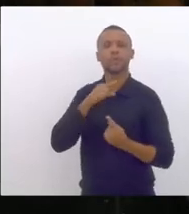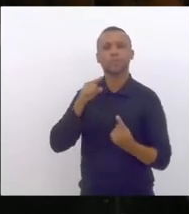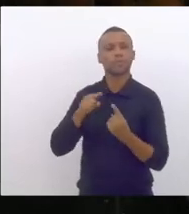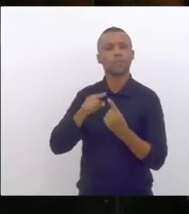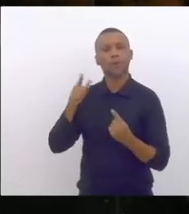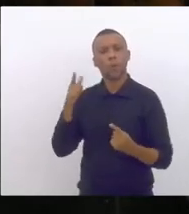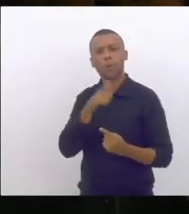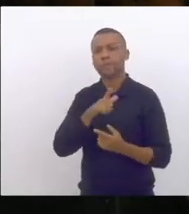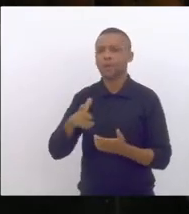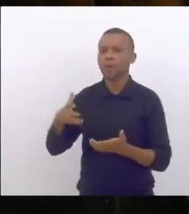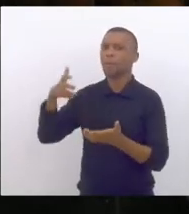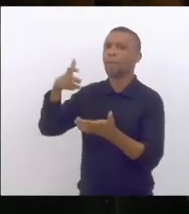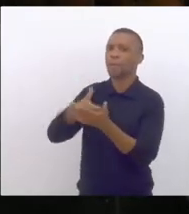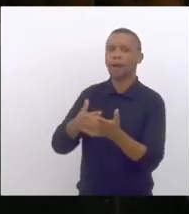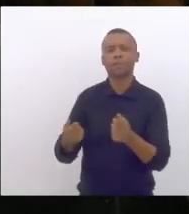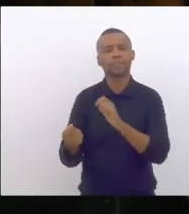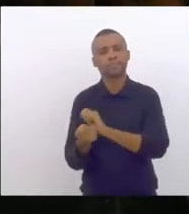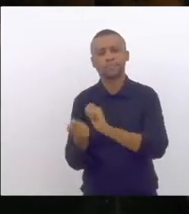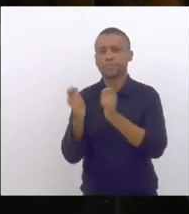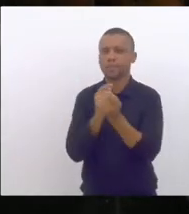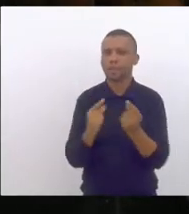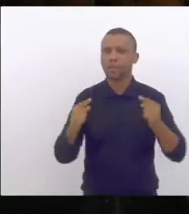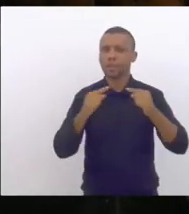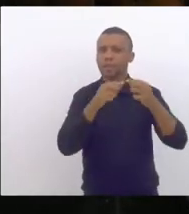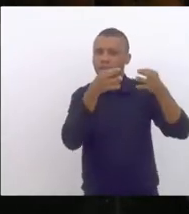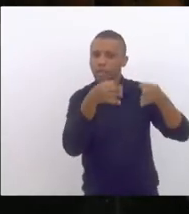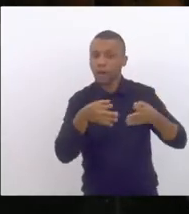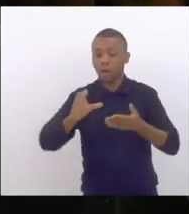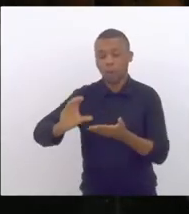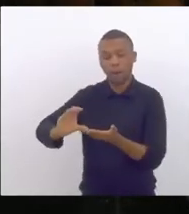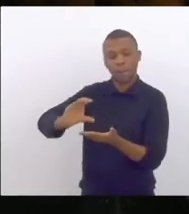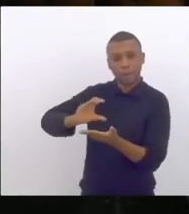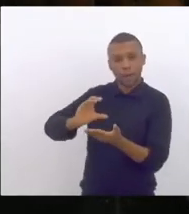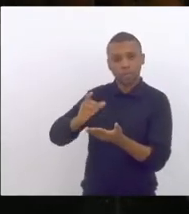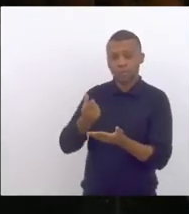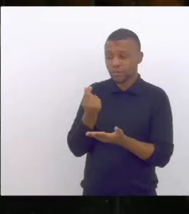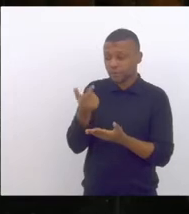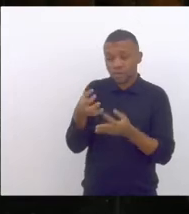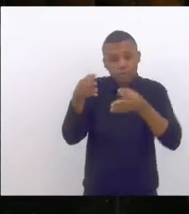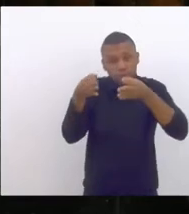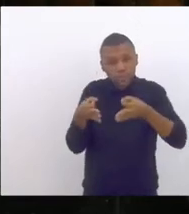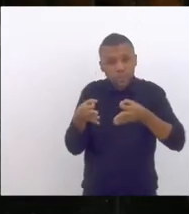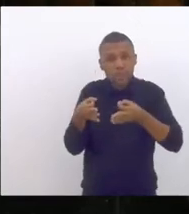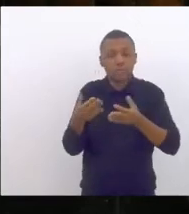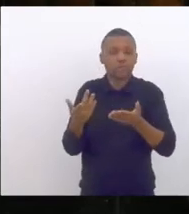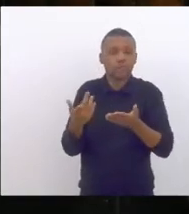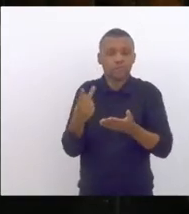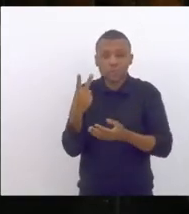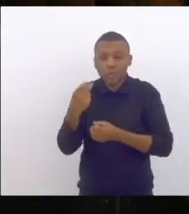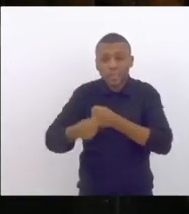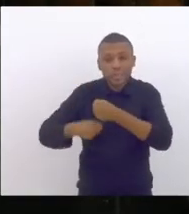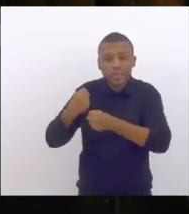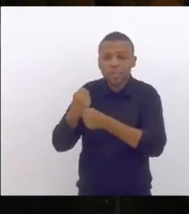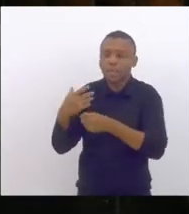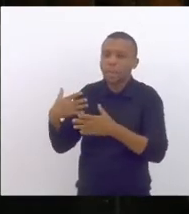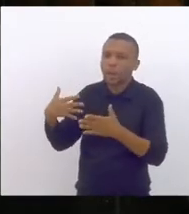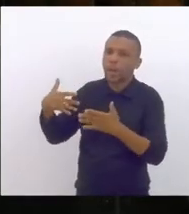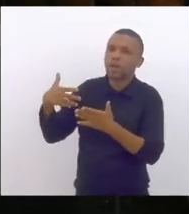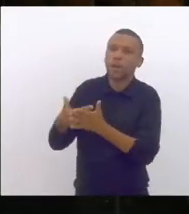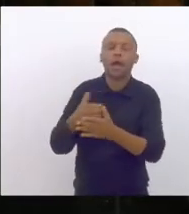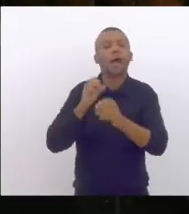efetuar as compras da maneira adequada um repasse mais gente não é o mínimo que se espera Depois de dois anos da